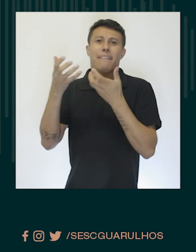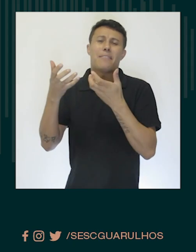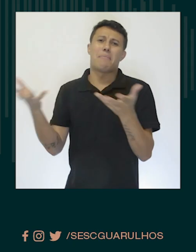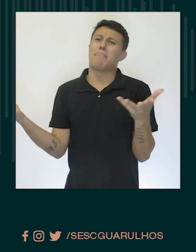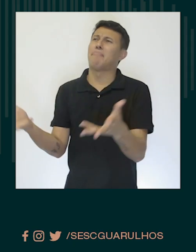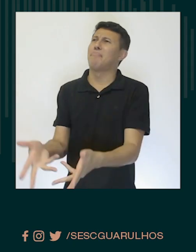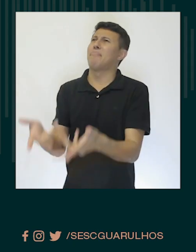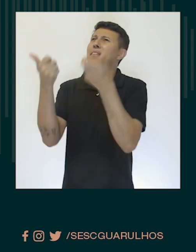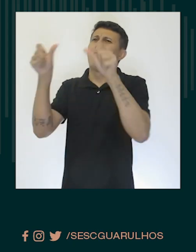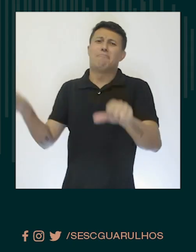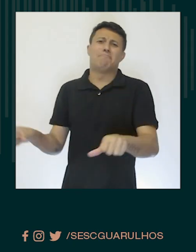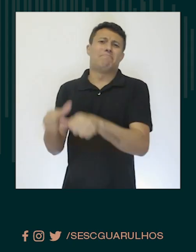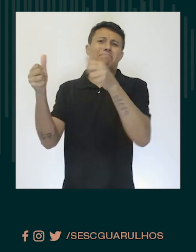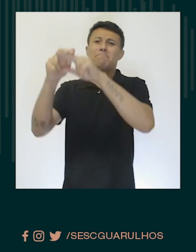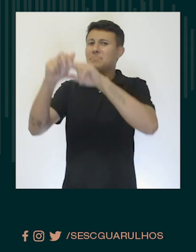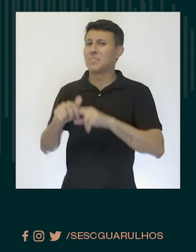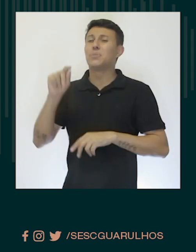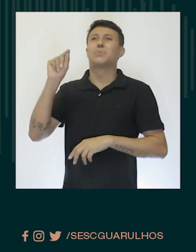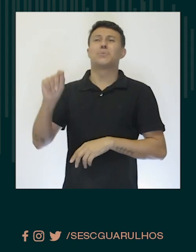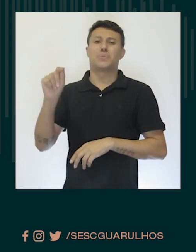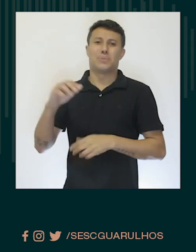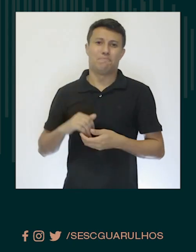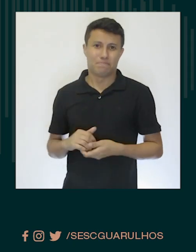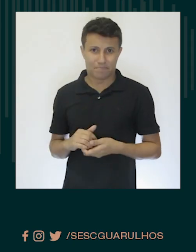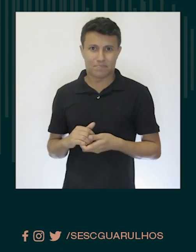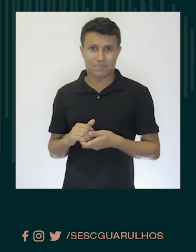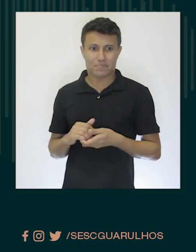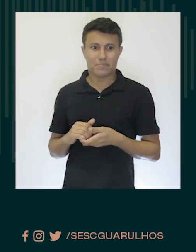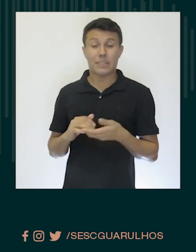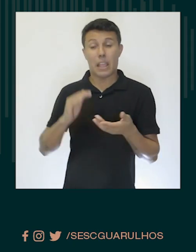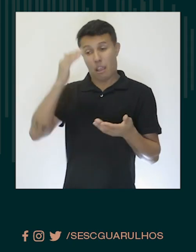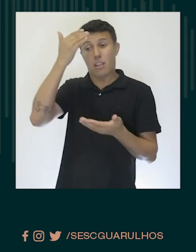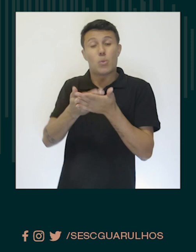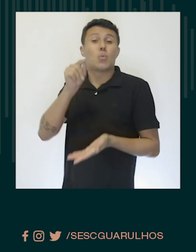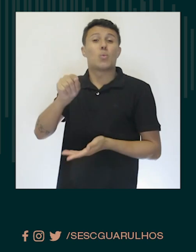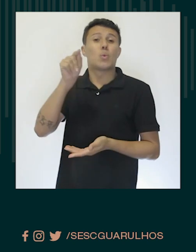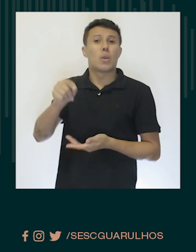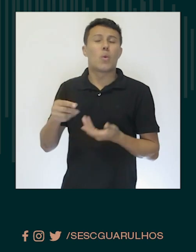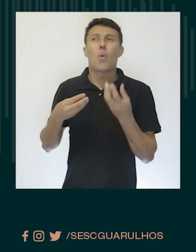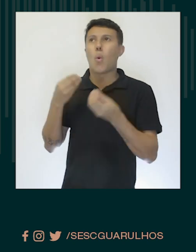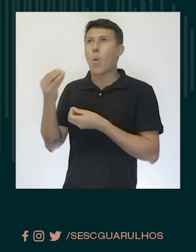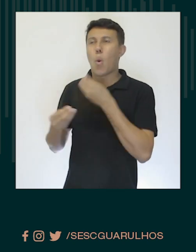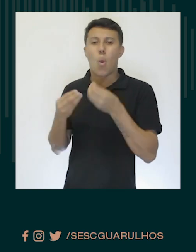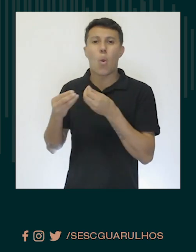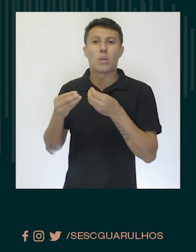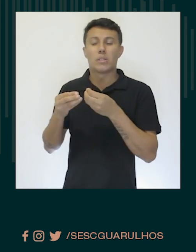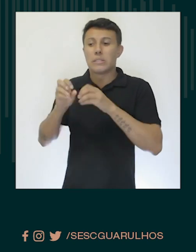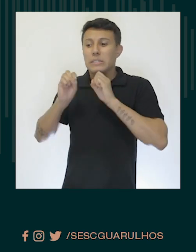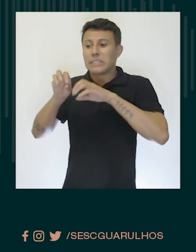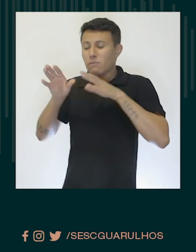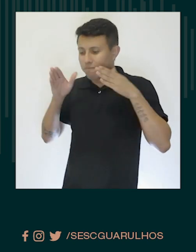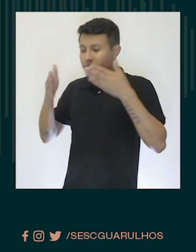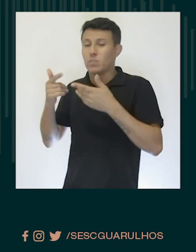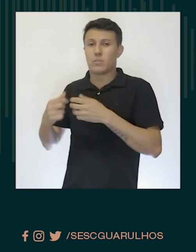porque eu acredito nessa forma desse ensino engajado, em que a gente no olho, na